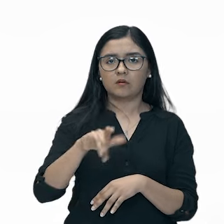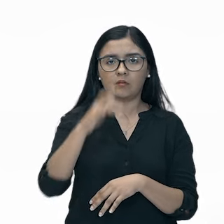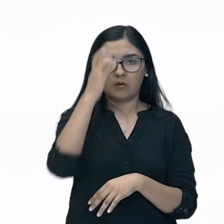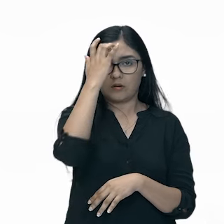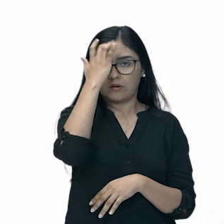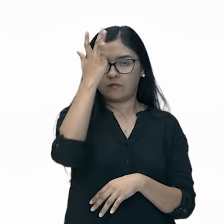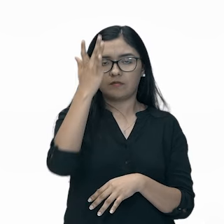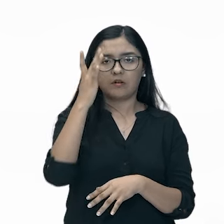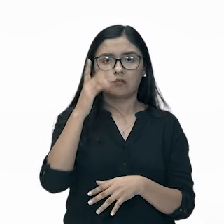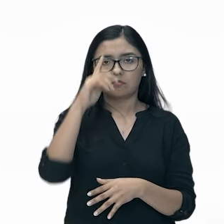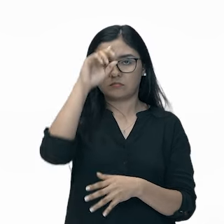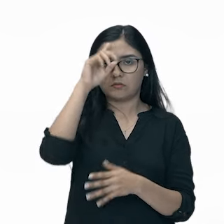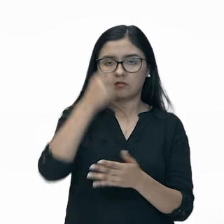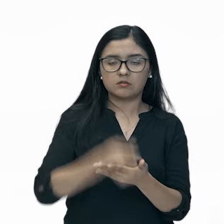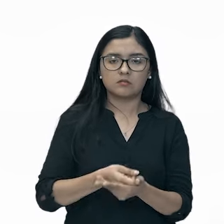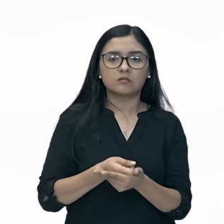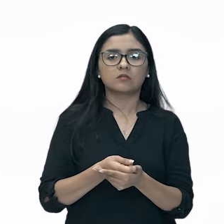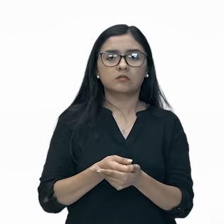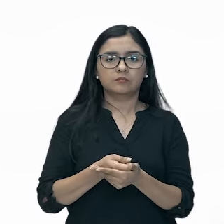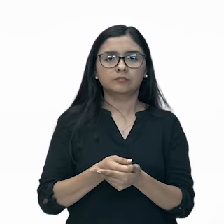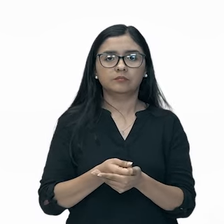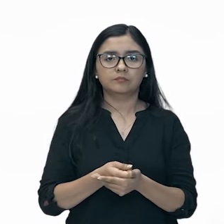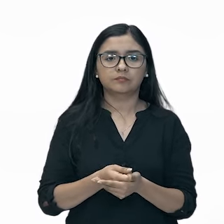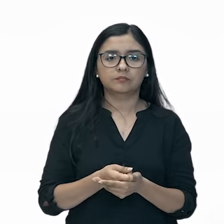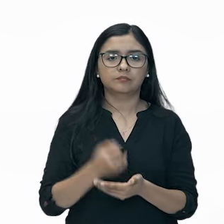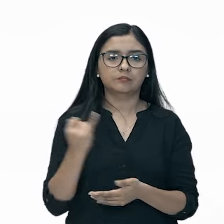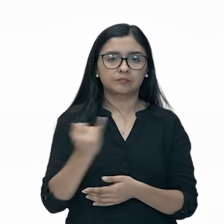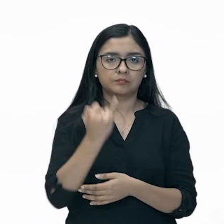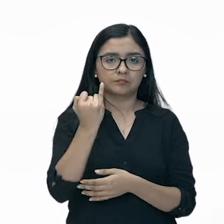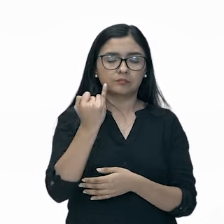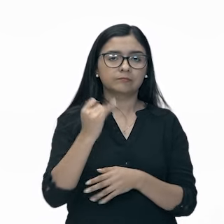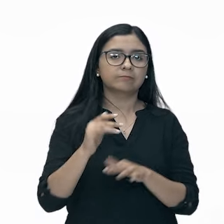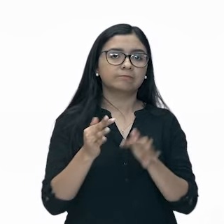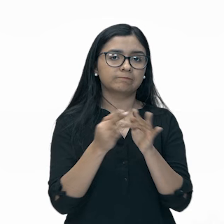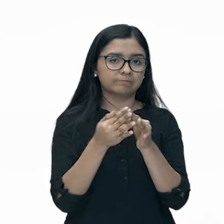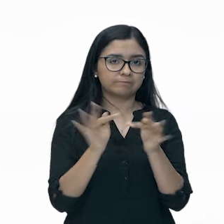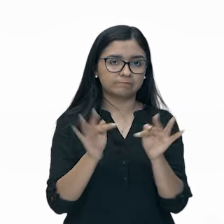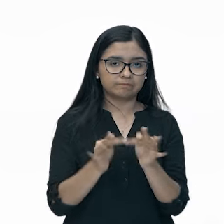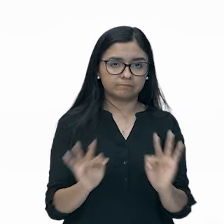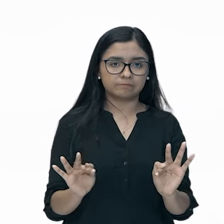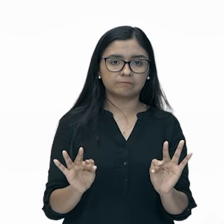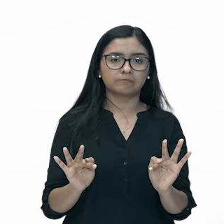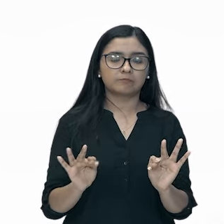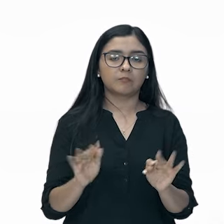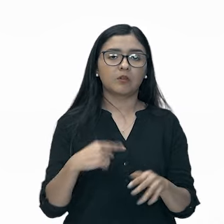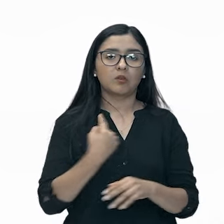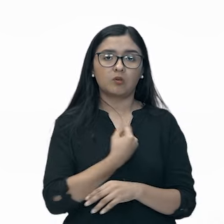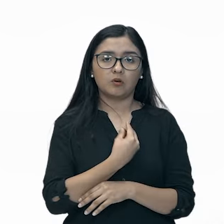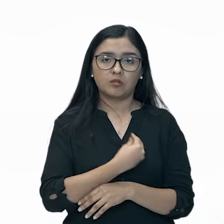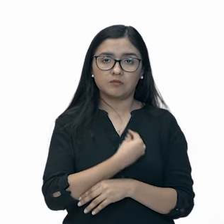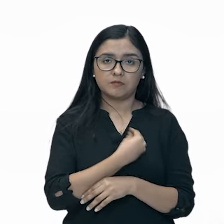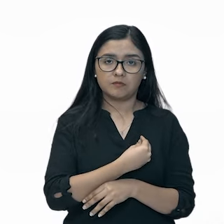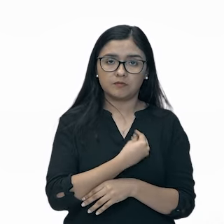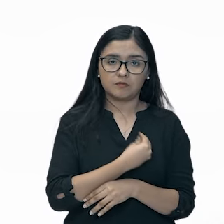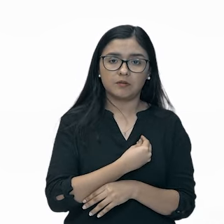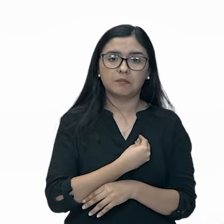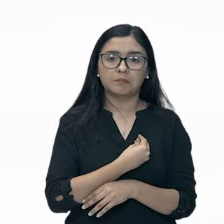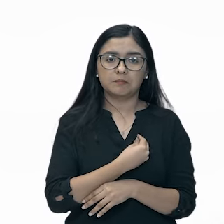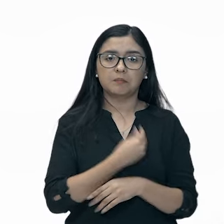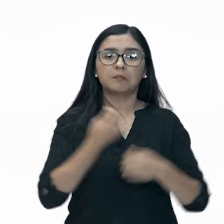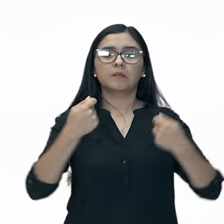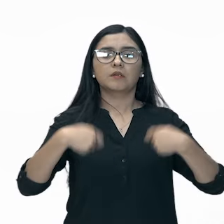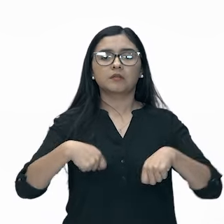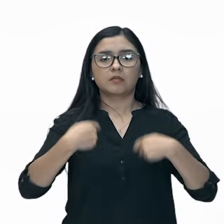as decisões necessárias então é uma frase aí que diz que para viver a vida que queremos